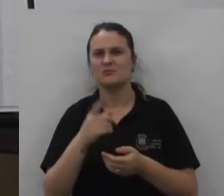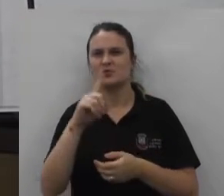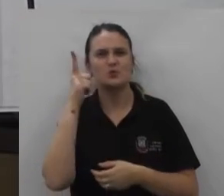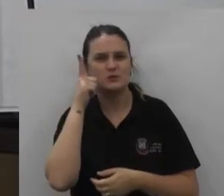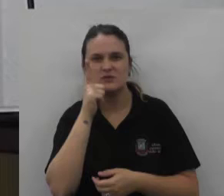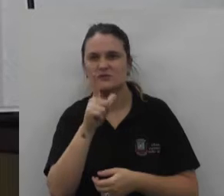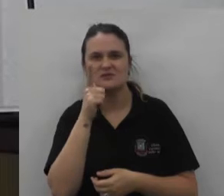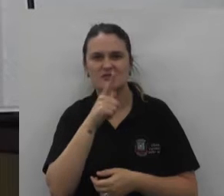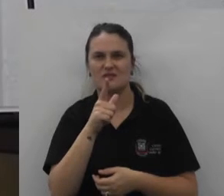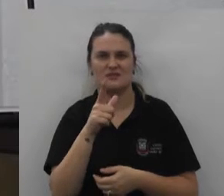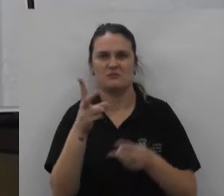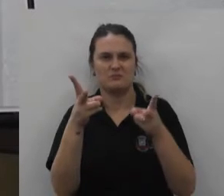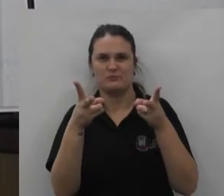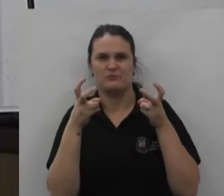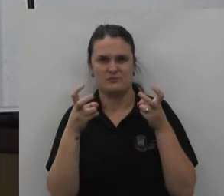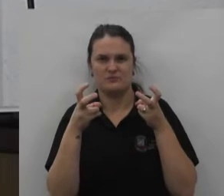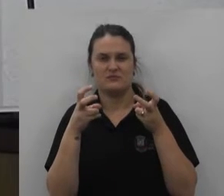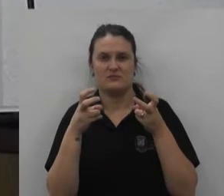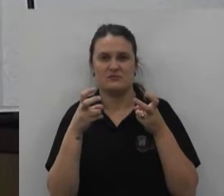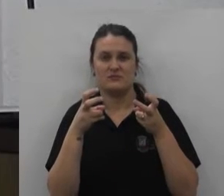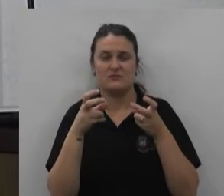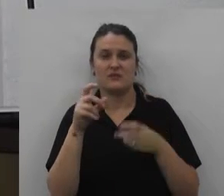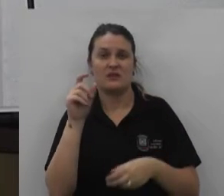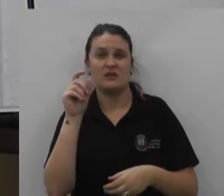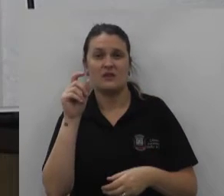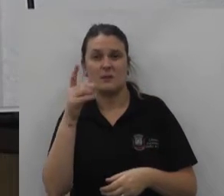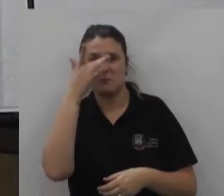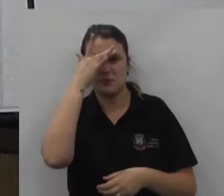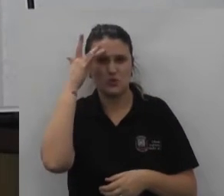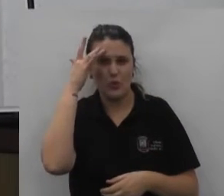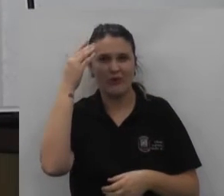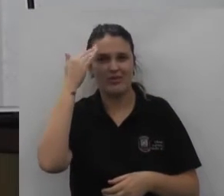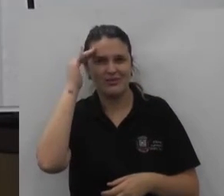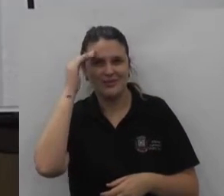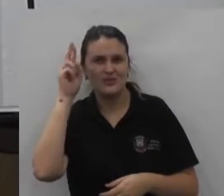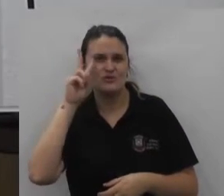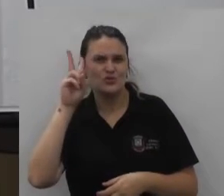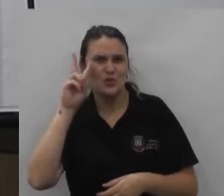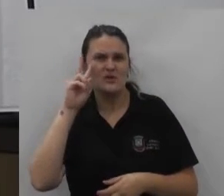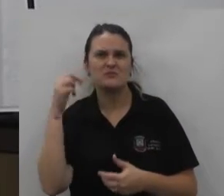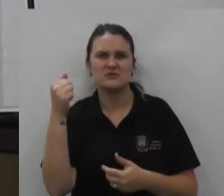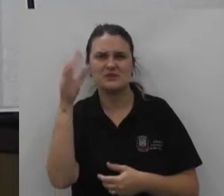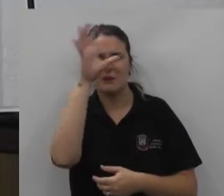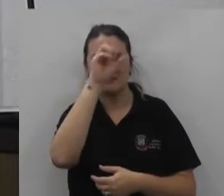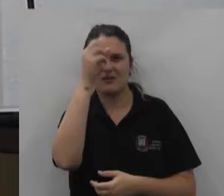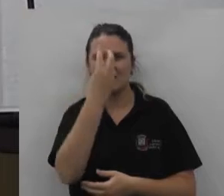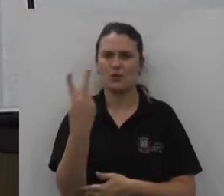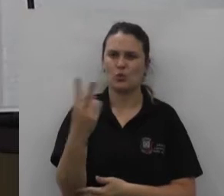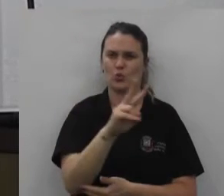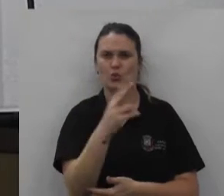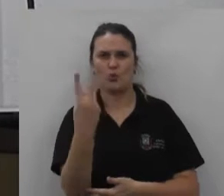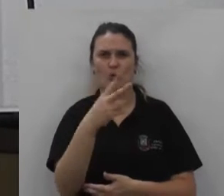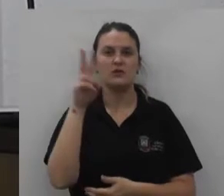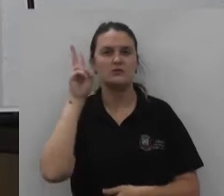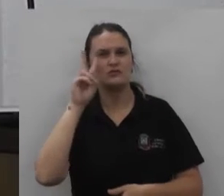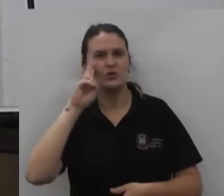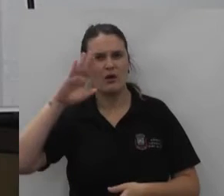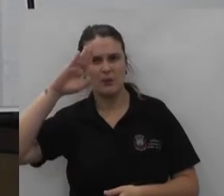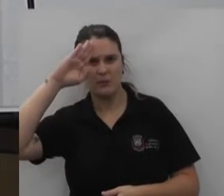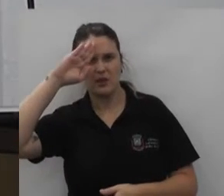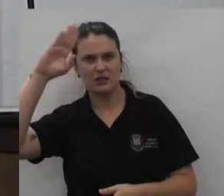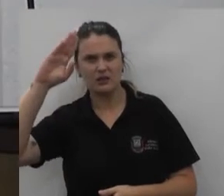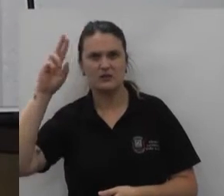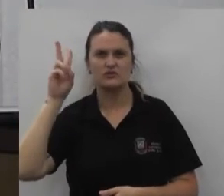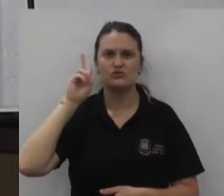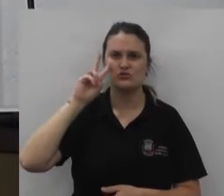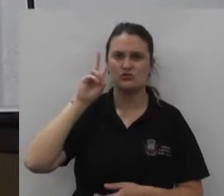não consegue. Para alguém ter noção da história, precisa aprender as duas. A história militar e a